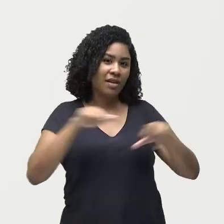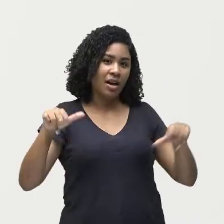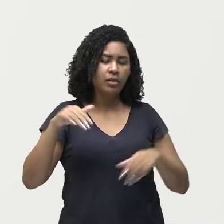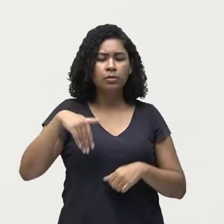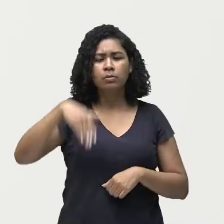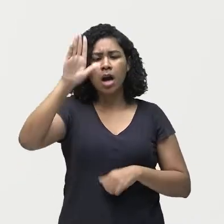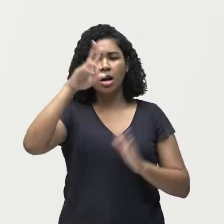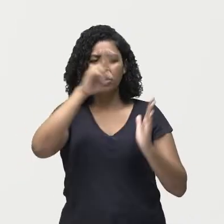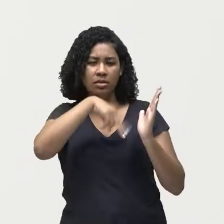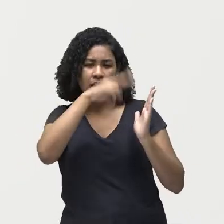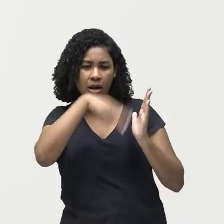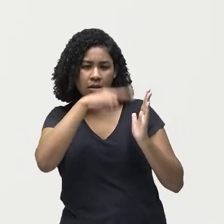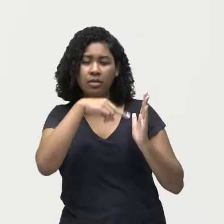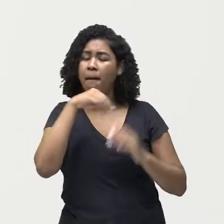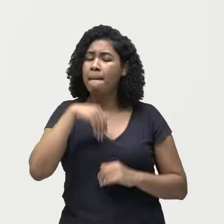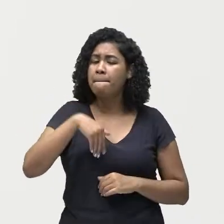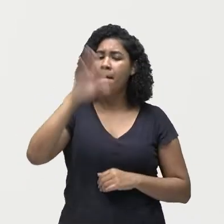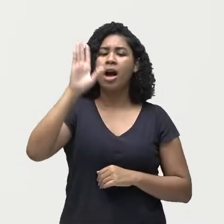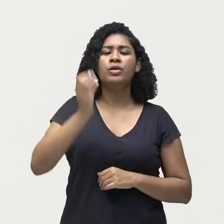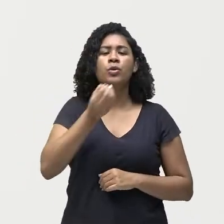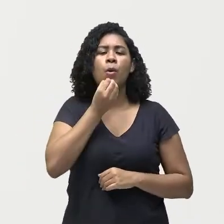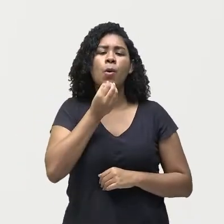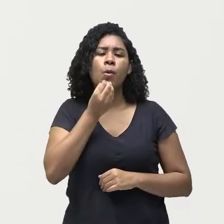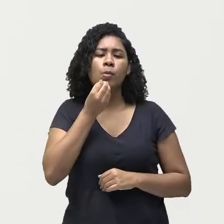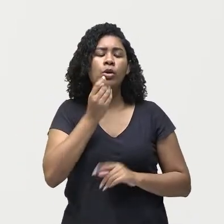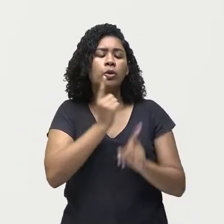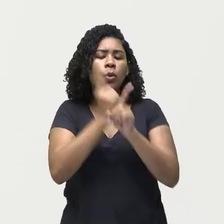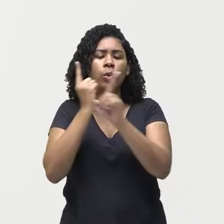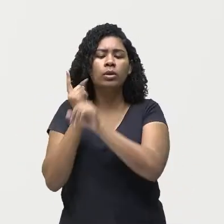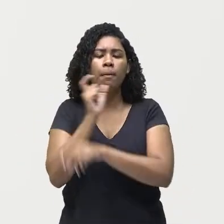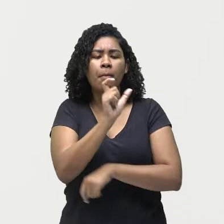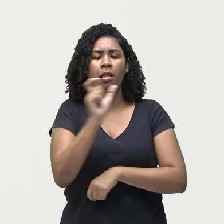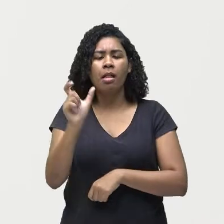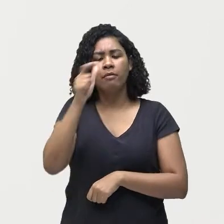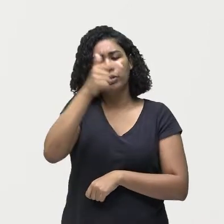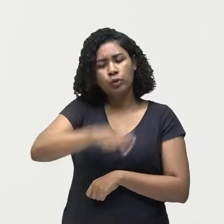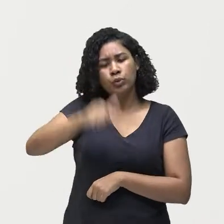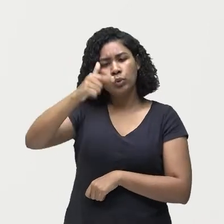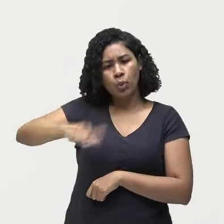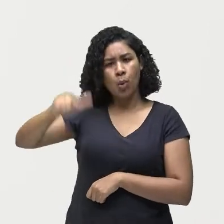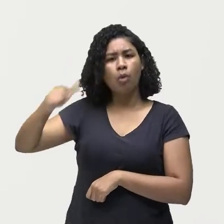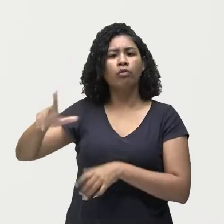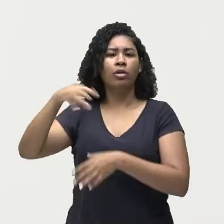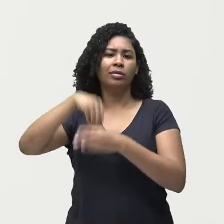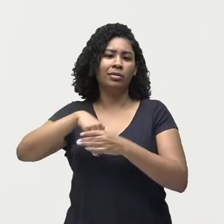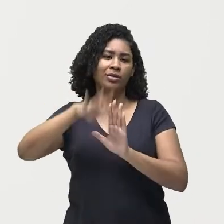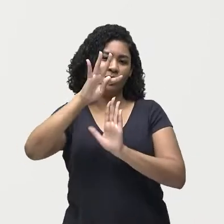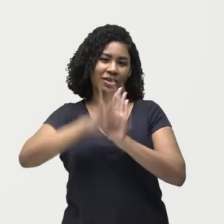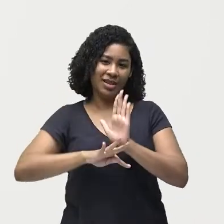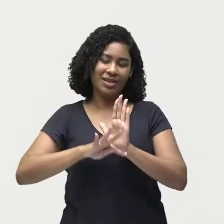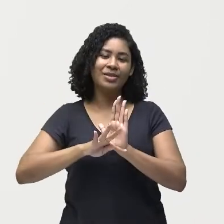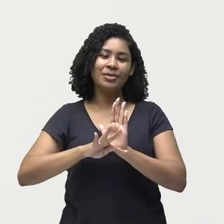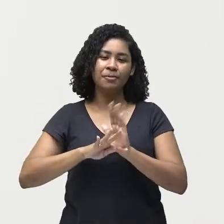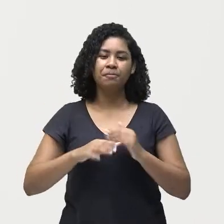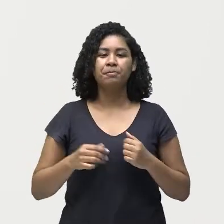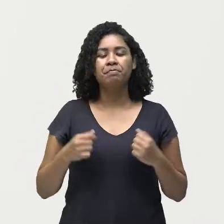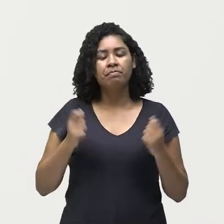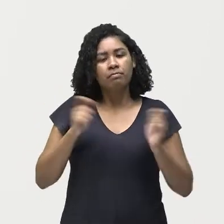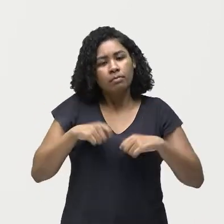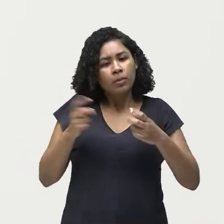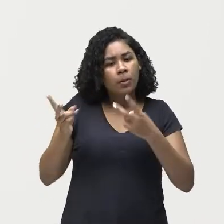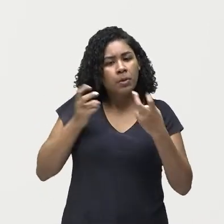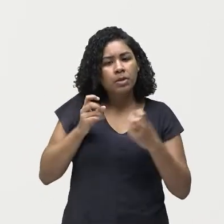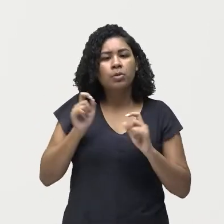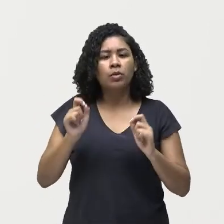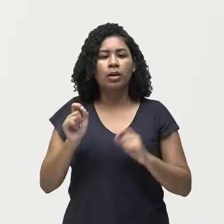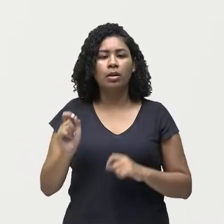lê, mais chance tem de você ver palavras se repetindo em textos diferentes, né? Você vai ver a mesma